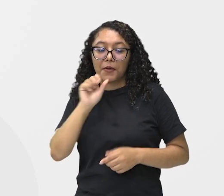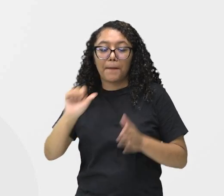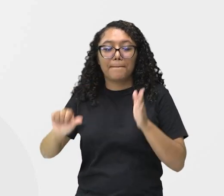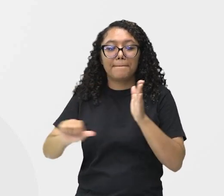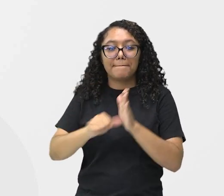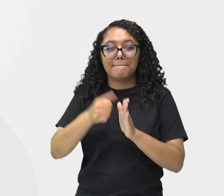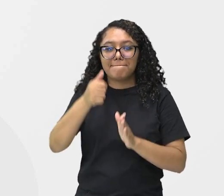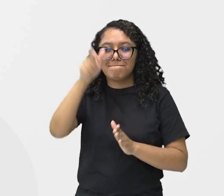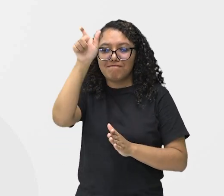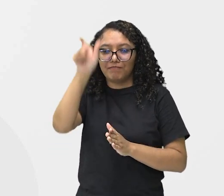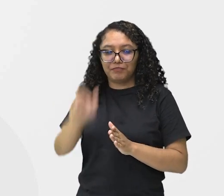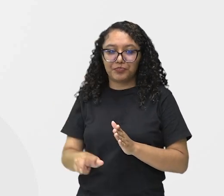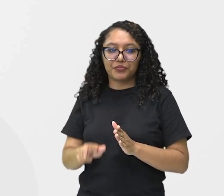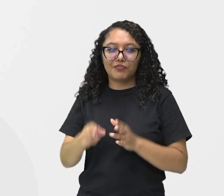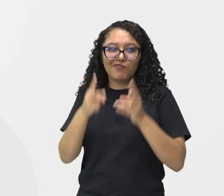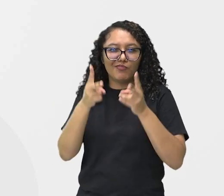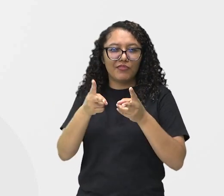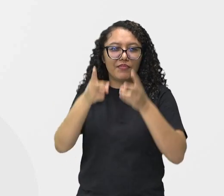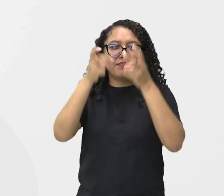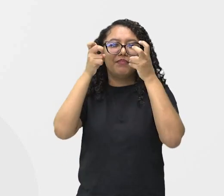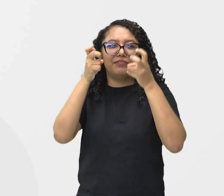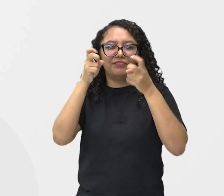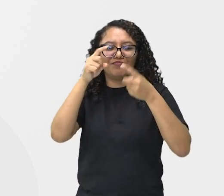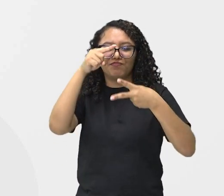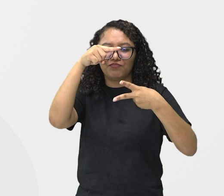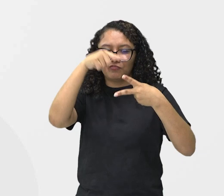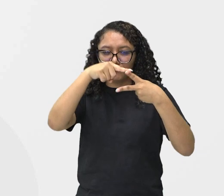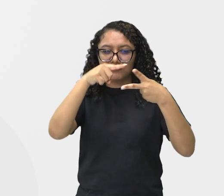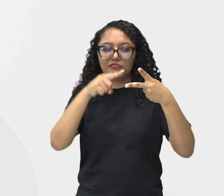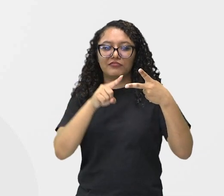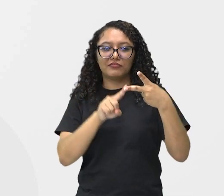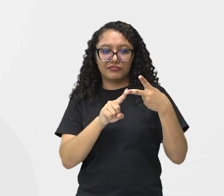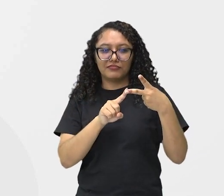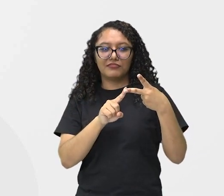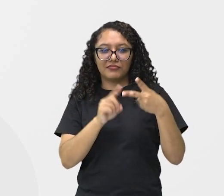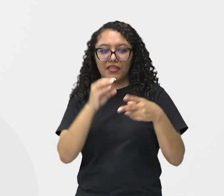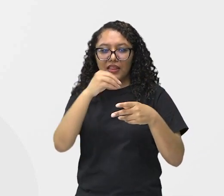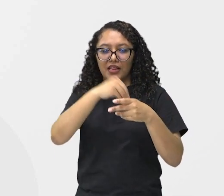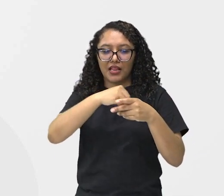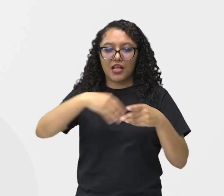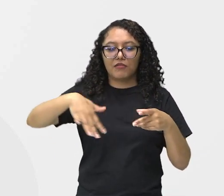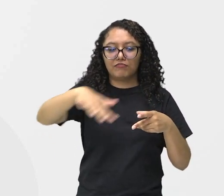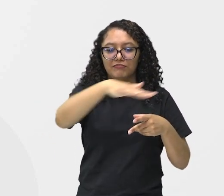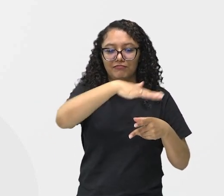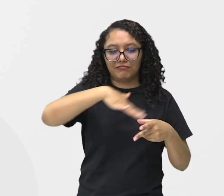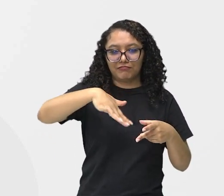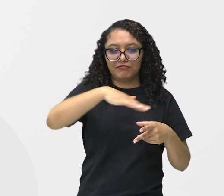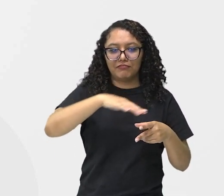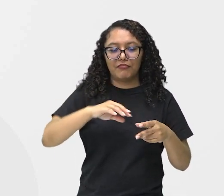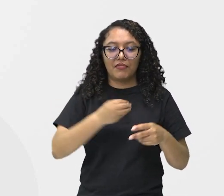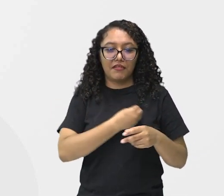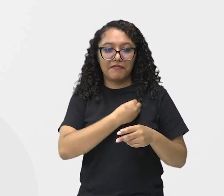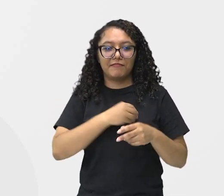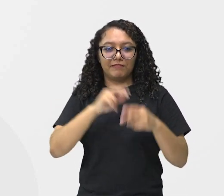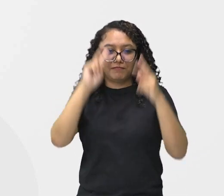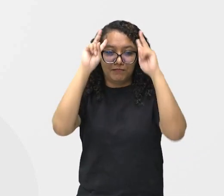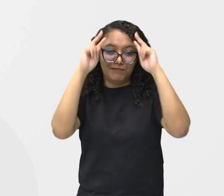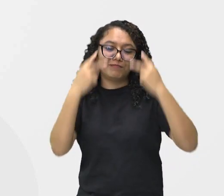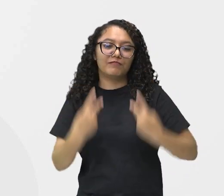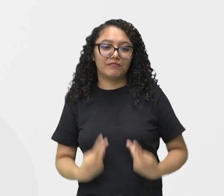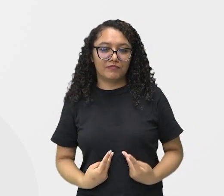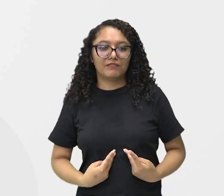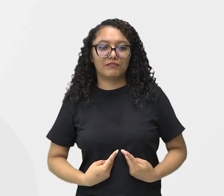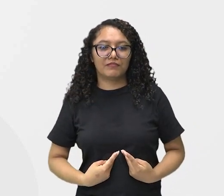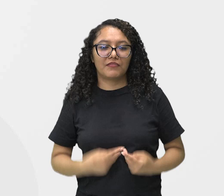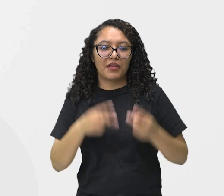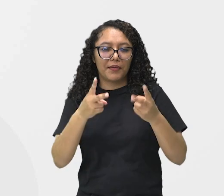a perceber estas duas questões na humanidade. Platão percebeu que o ser